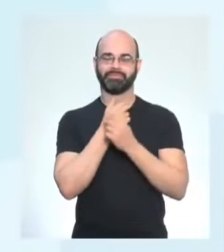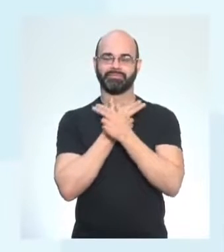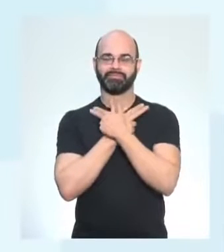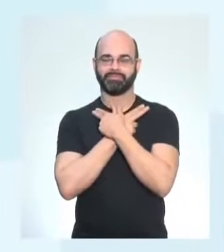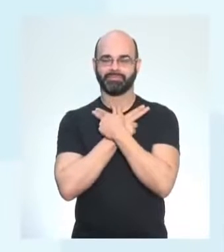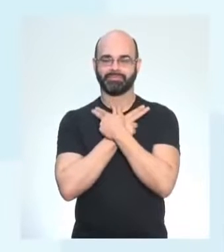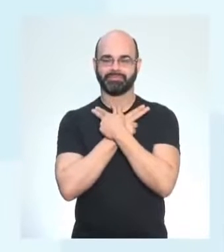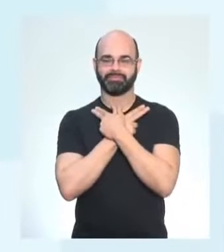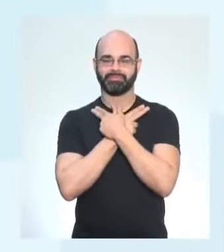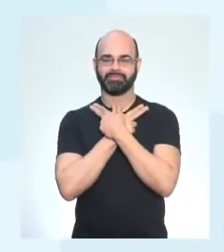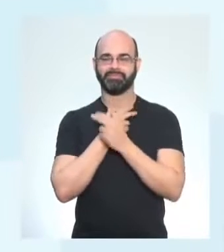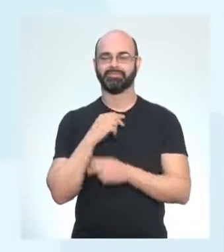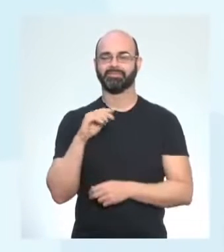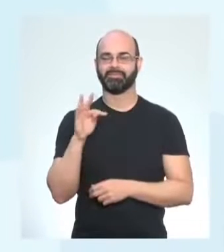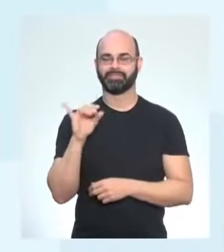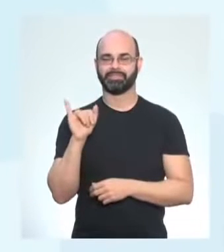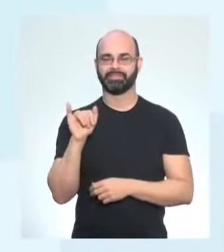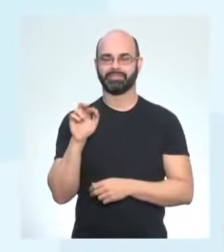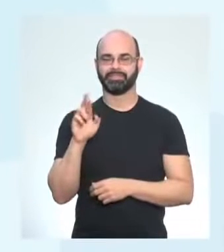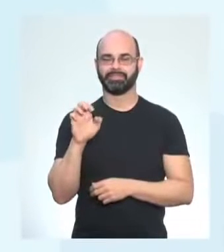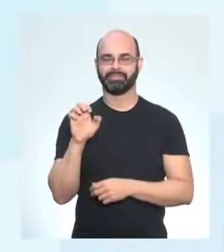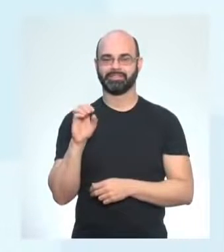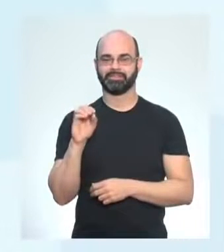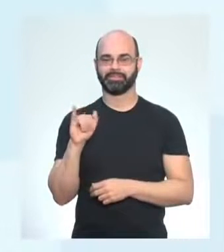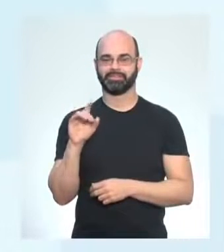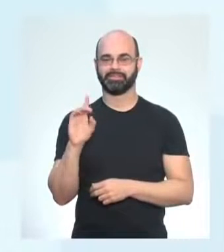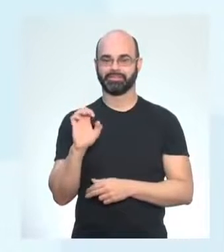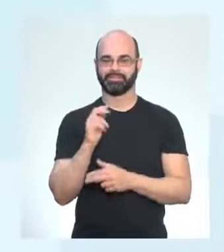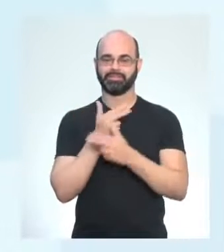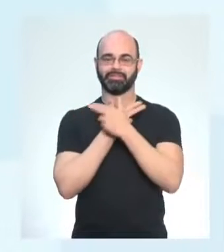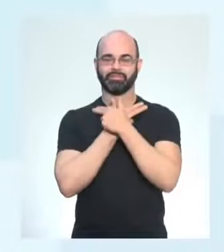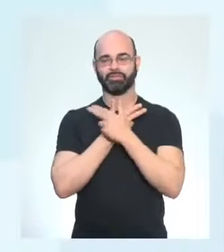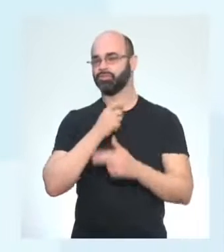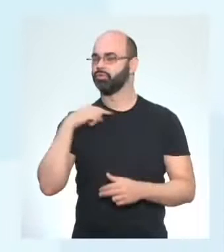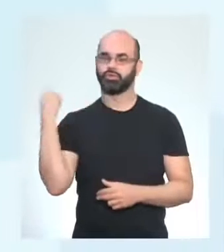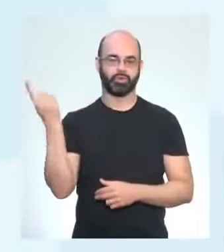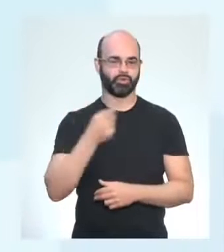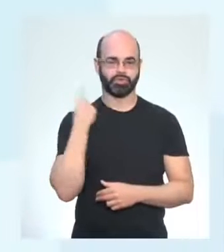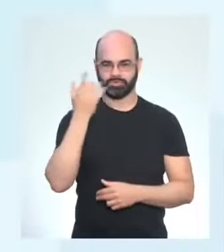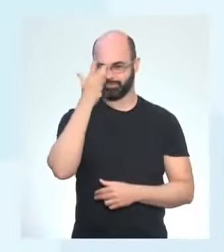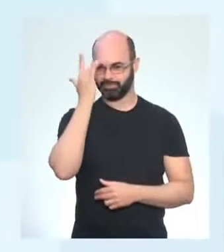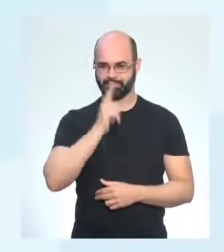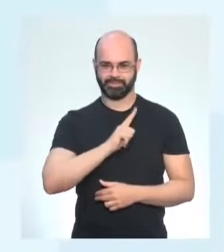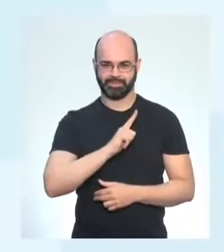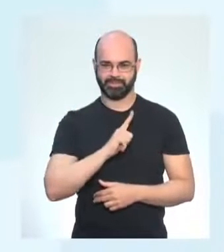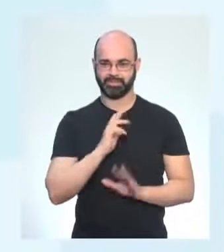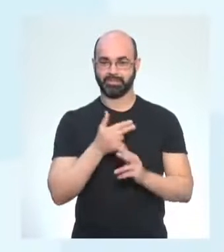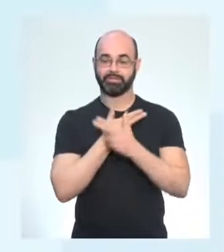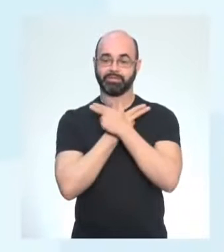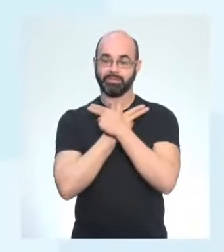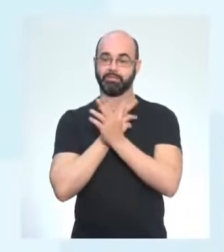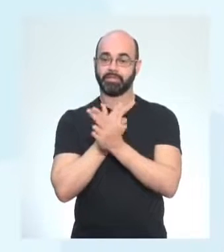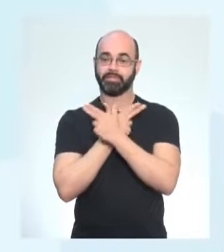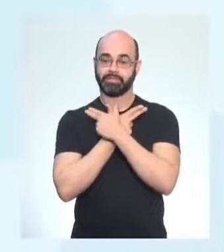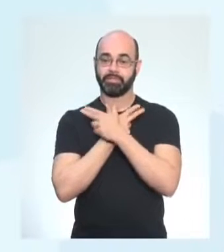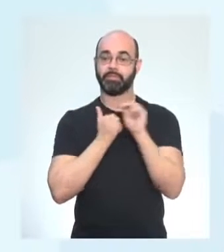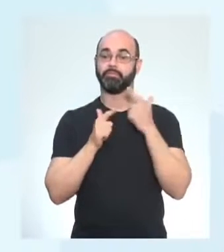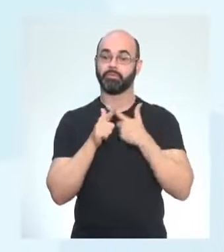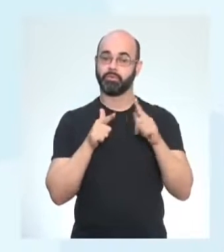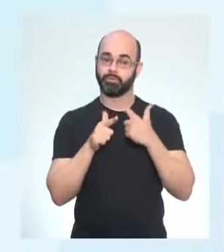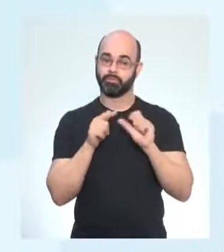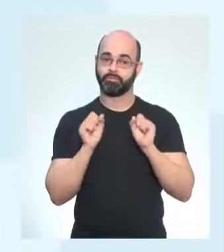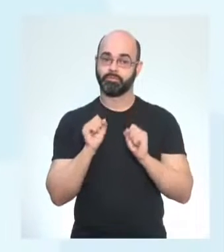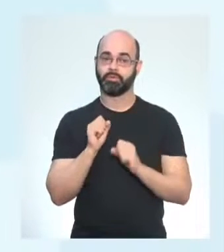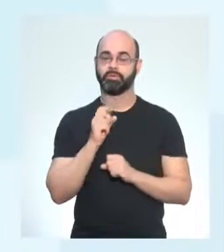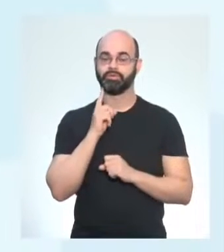fui no médico, o médico falou que eu tô com tireoide. Não, todo mundo tem a tireoide. A pessoa pode ter problema na tireoide, tá?